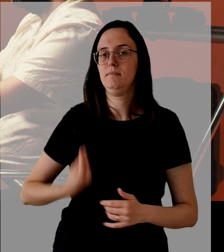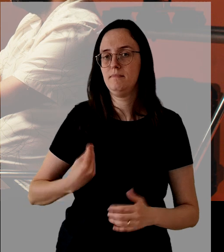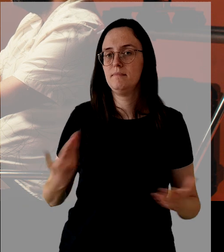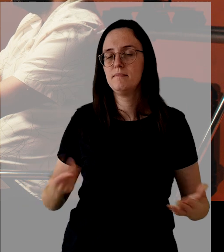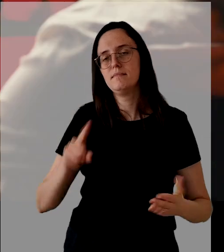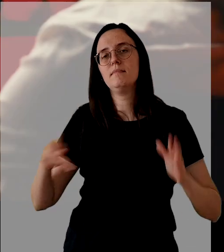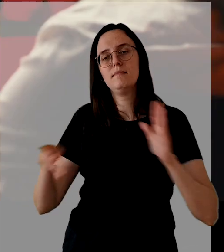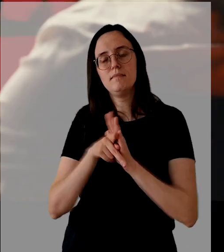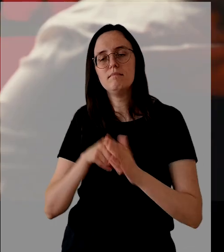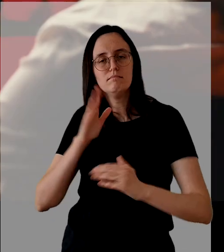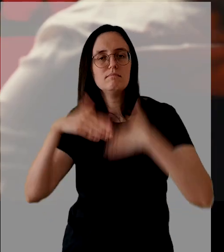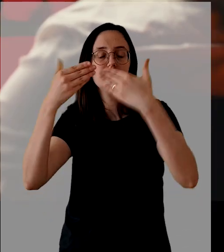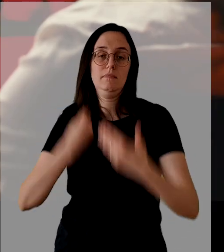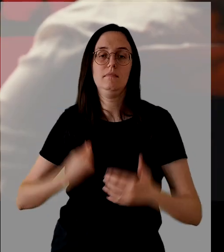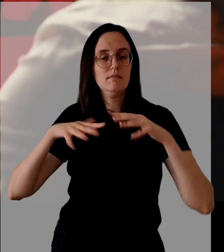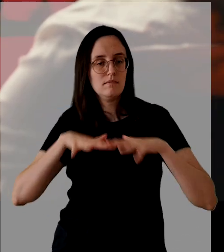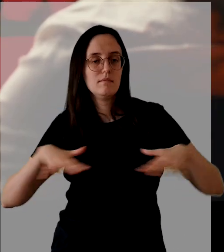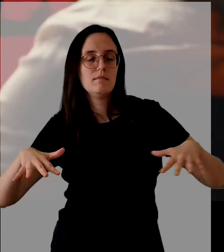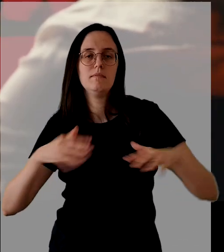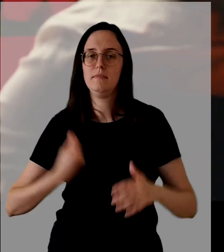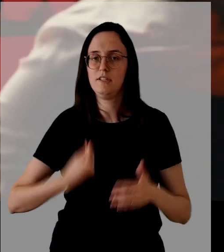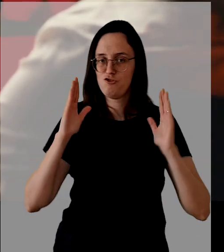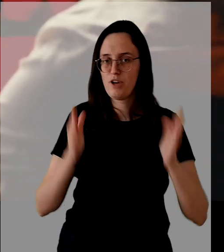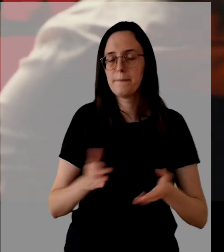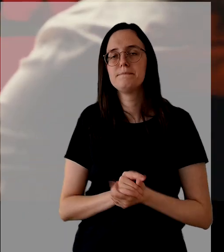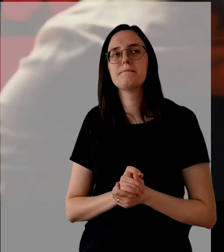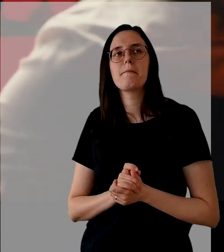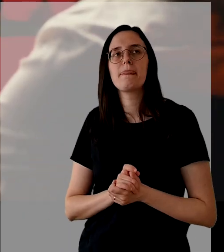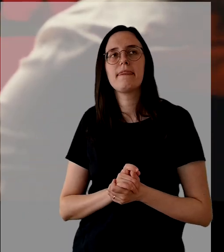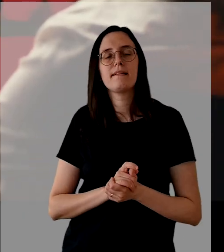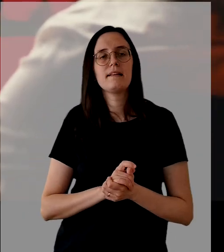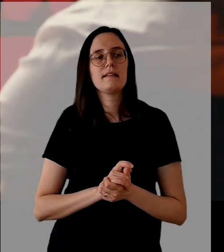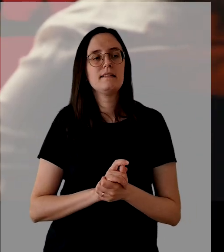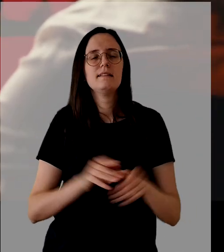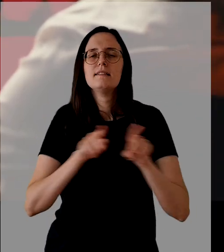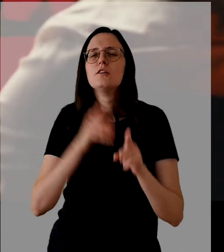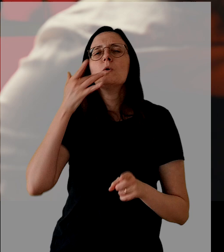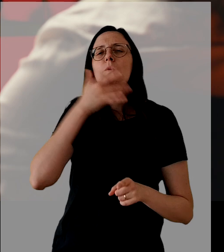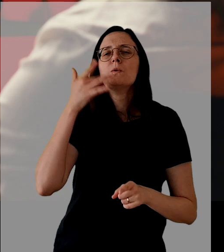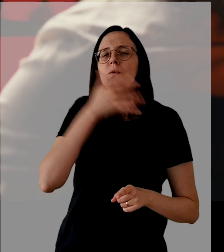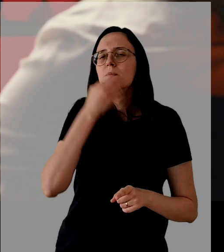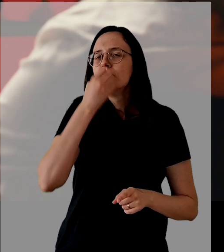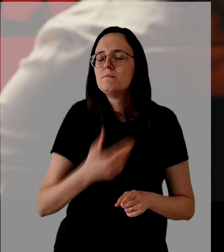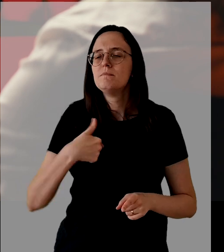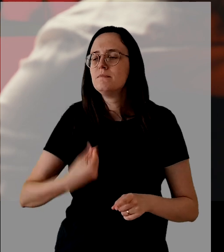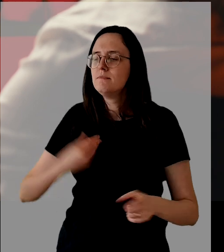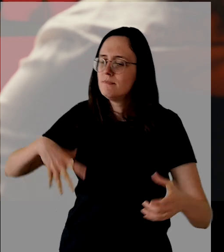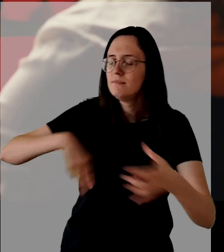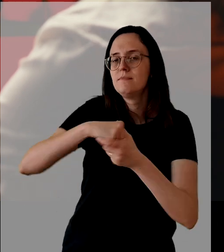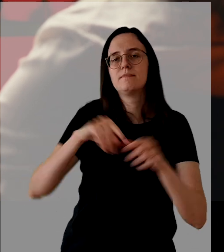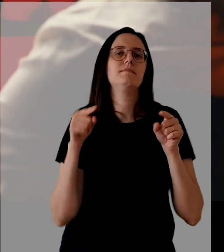Né? Um setor de cinema em crescimento hoje no mercado. Quão gostoso é você fazer